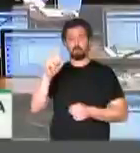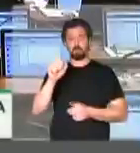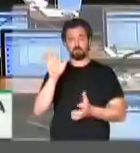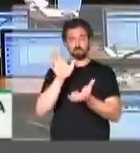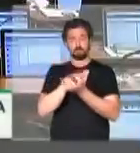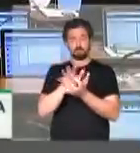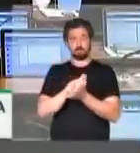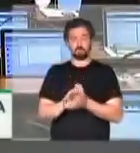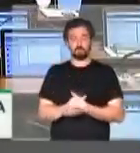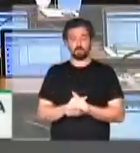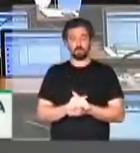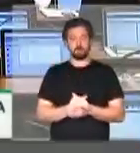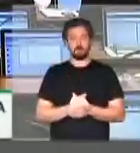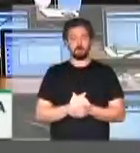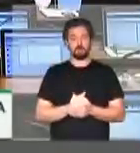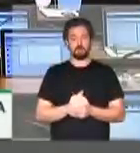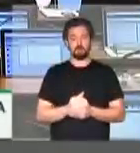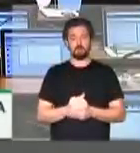Pernambuco.